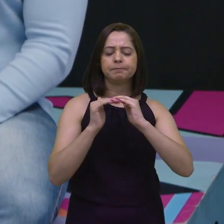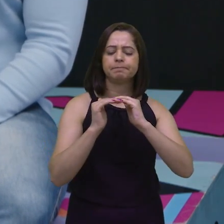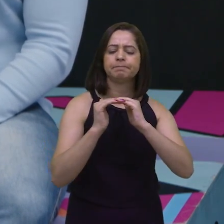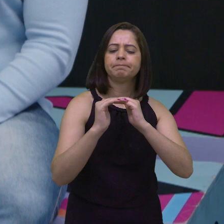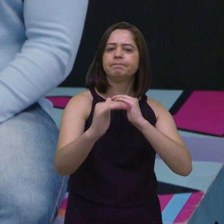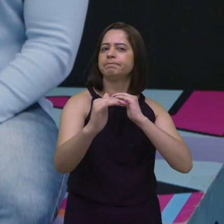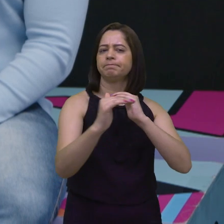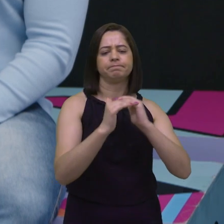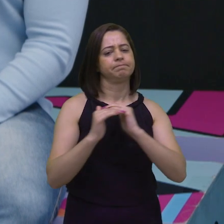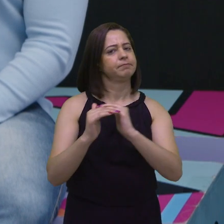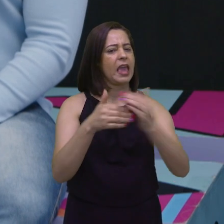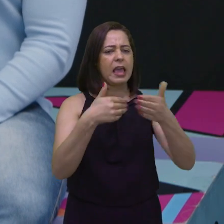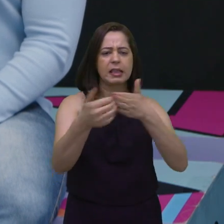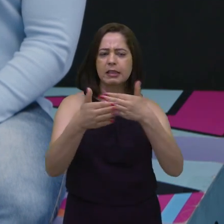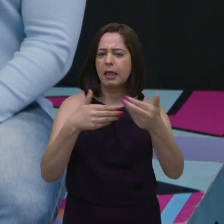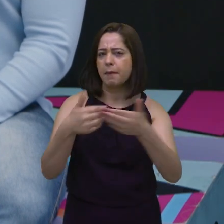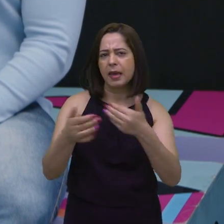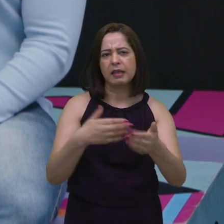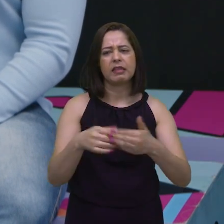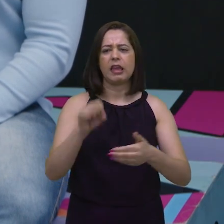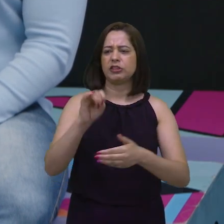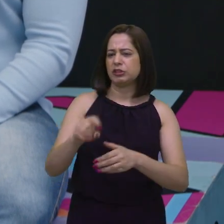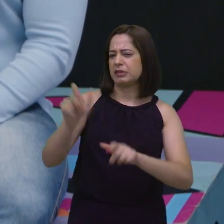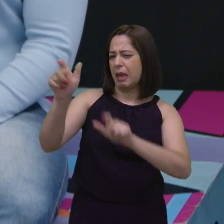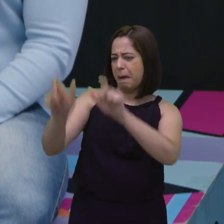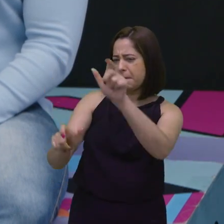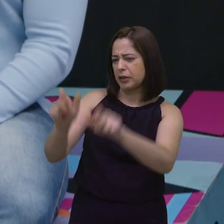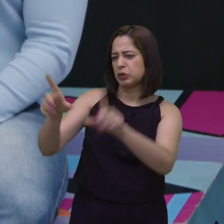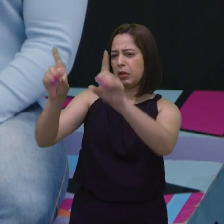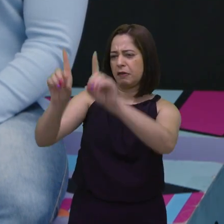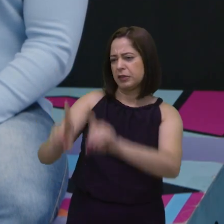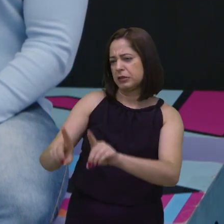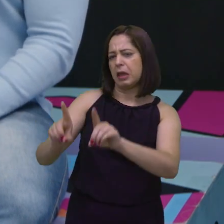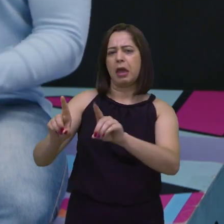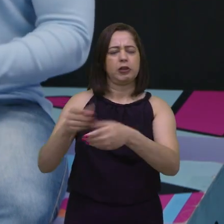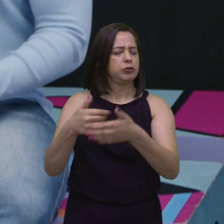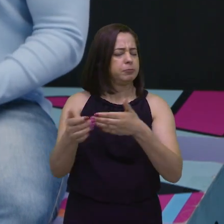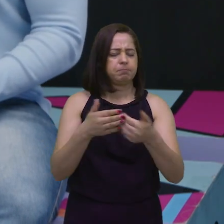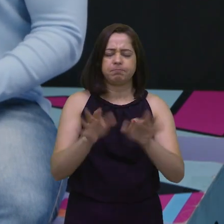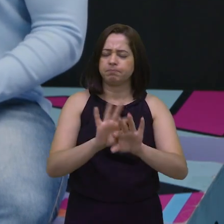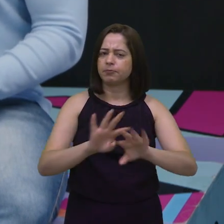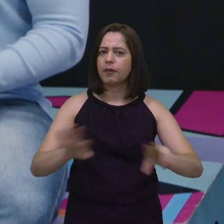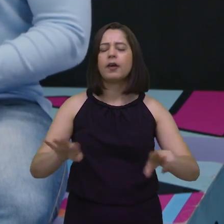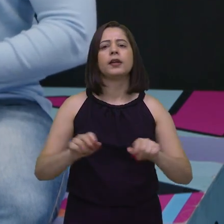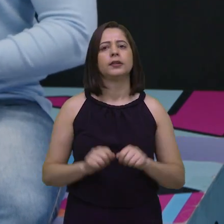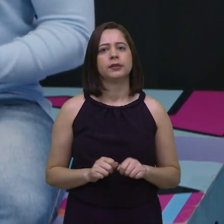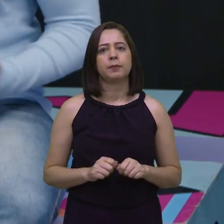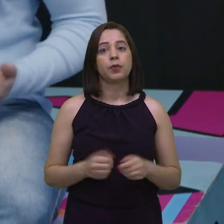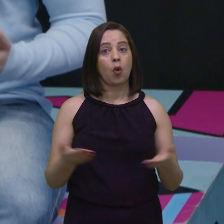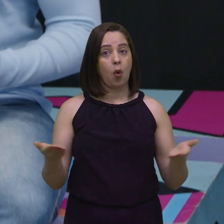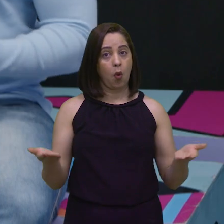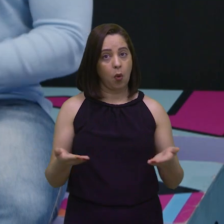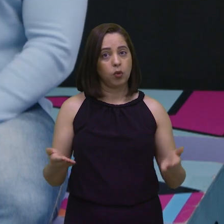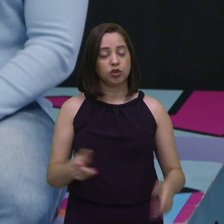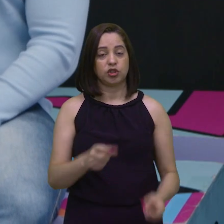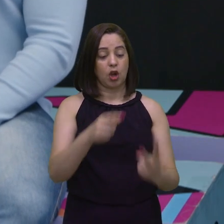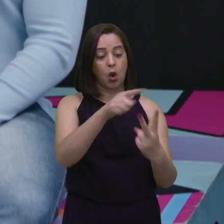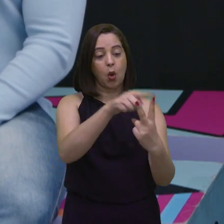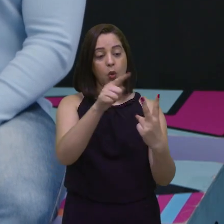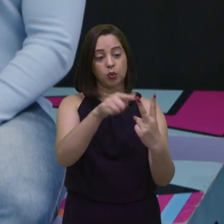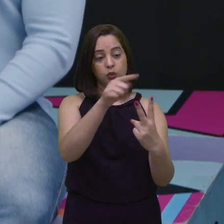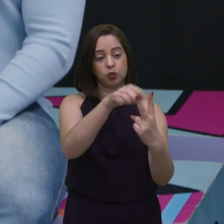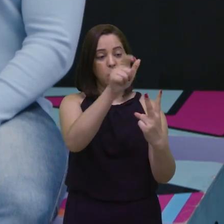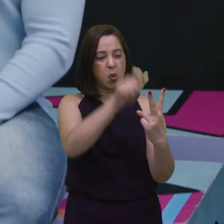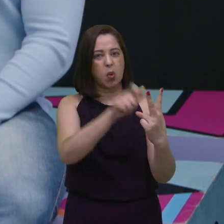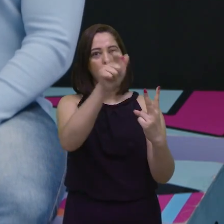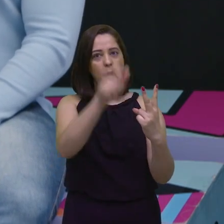semelhantes para todos, independentemente das condições físicas e cognitivas. E para conversar com a gente sobre tudo isso aqui no estúdio, estão